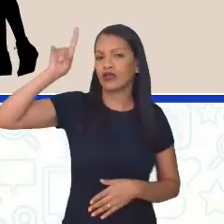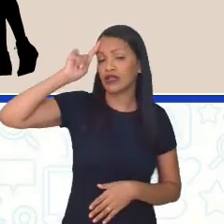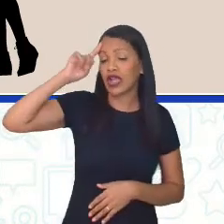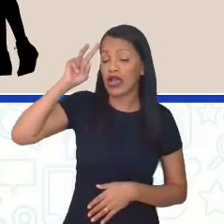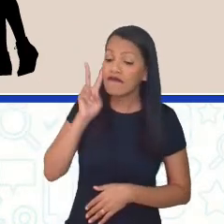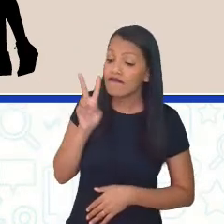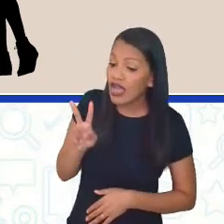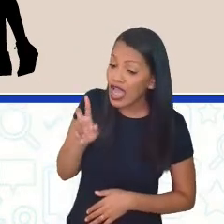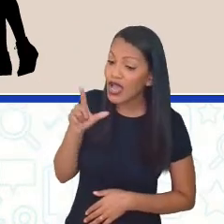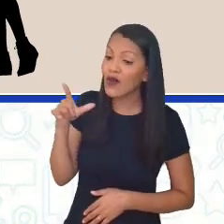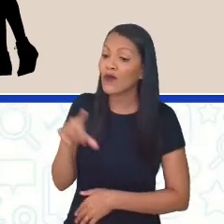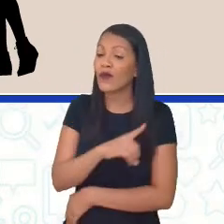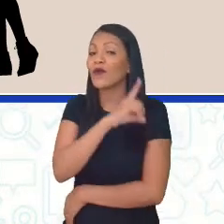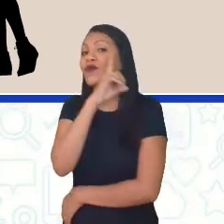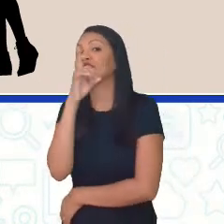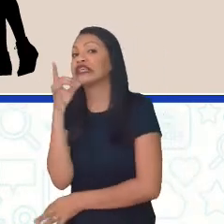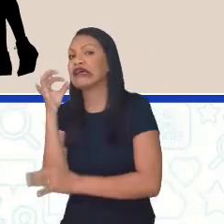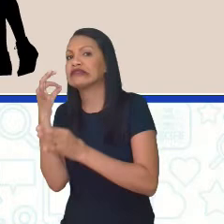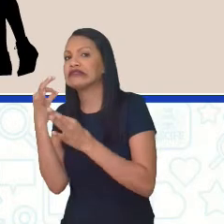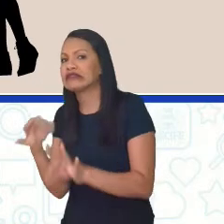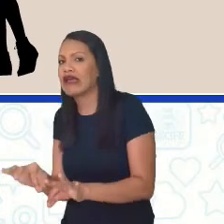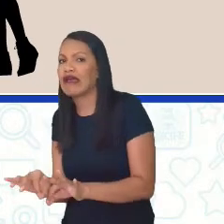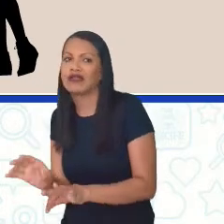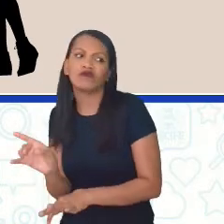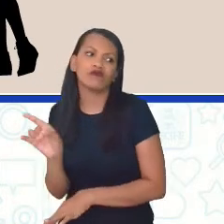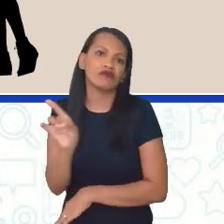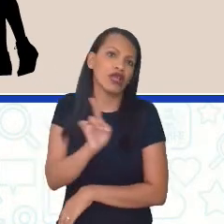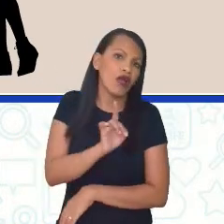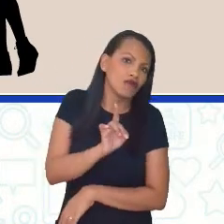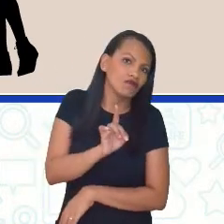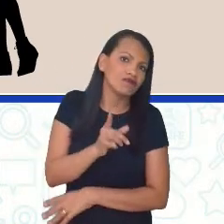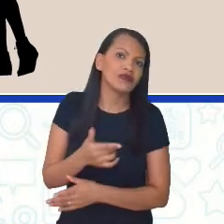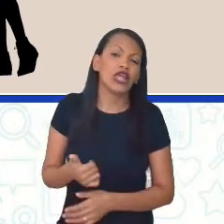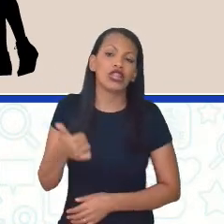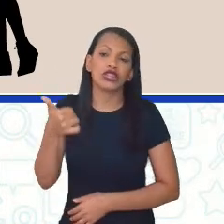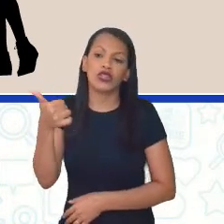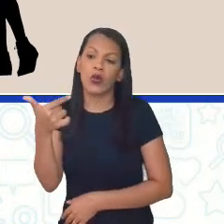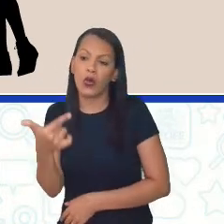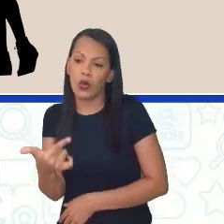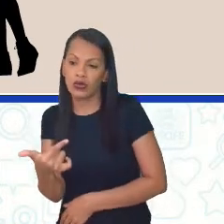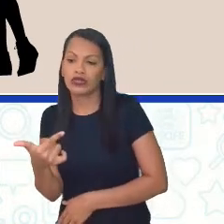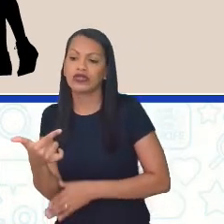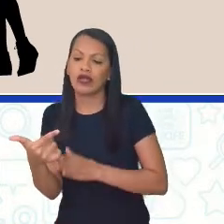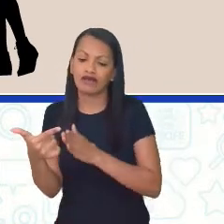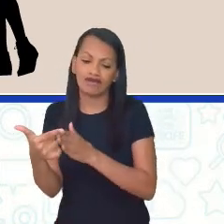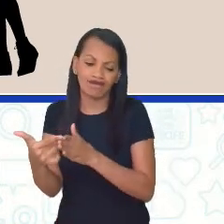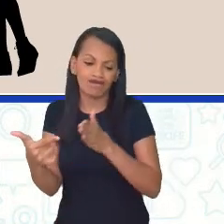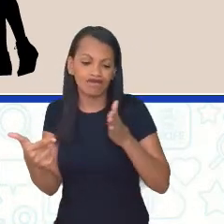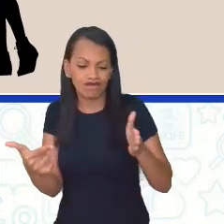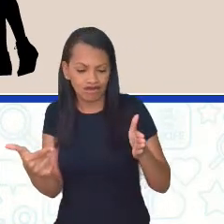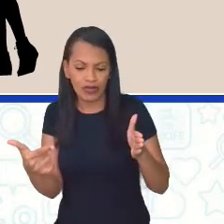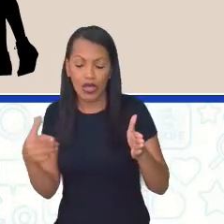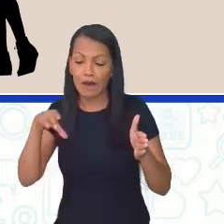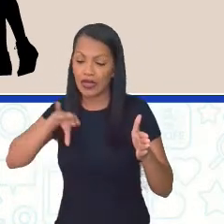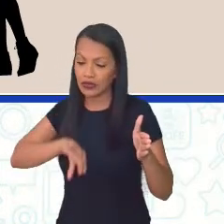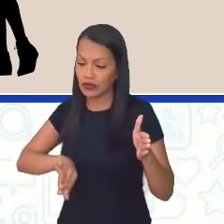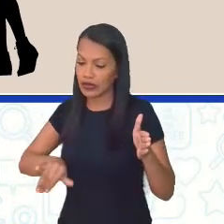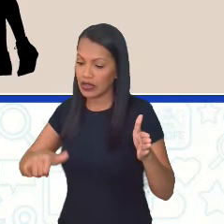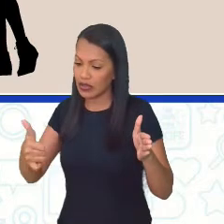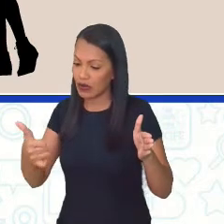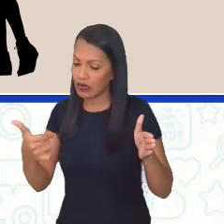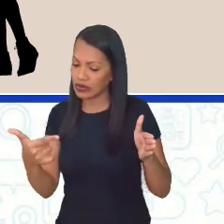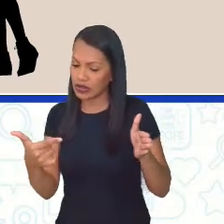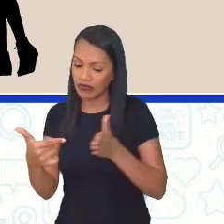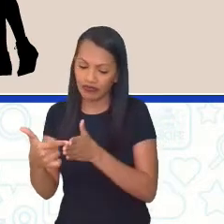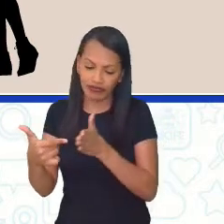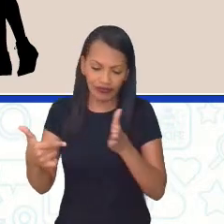fértil, como a gente já viu ou não. A partir do dia fértil, vamos dizer, 12 dias depois da menstruação você está em dia fértil